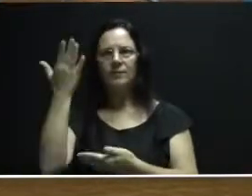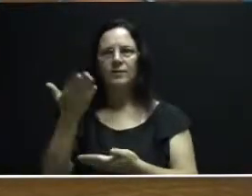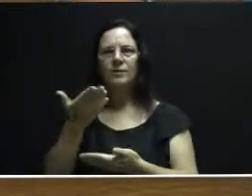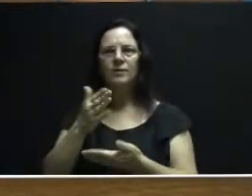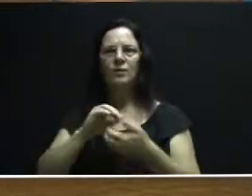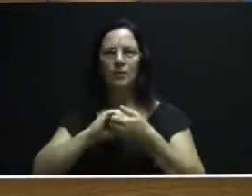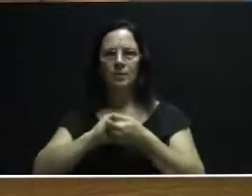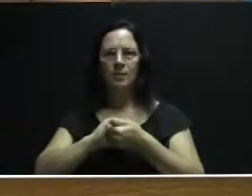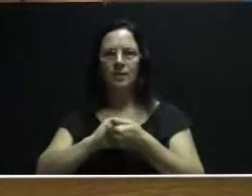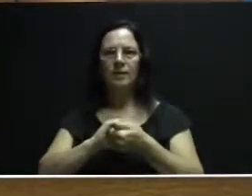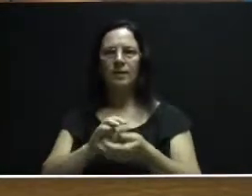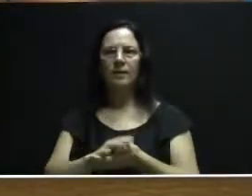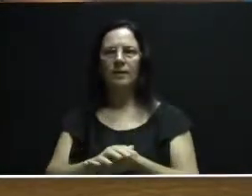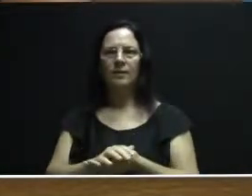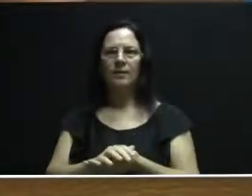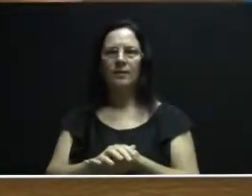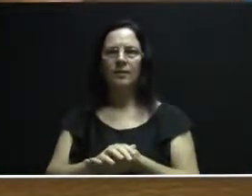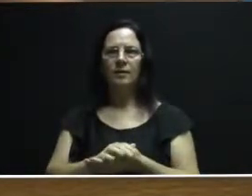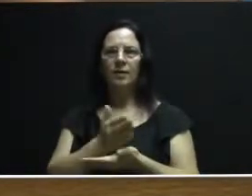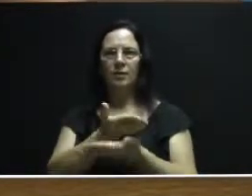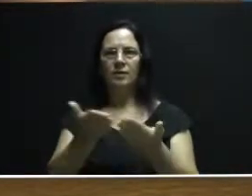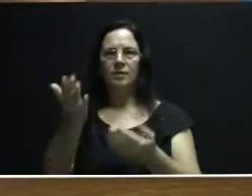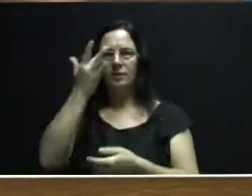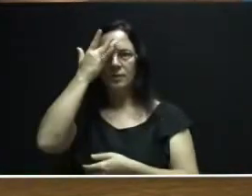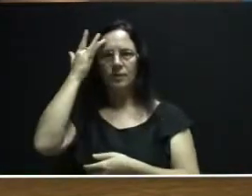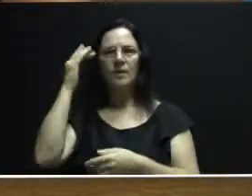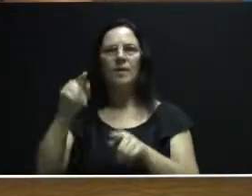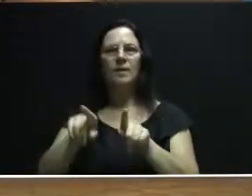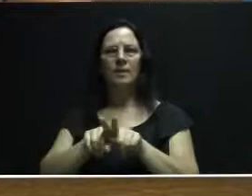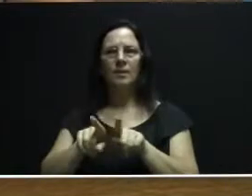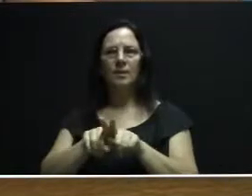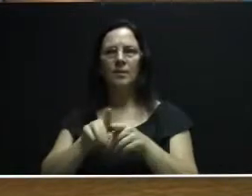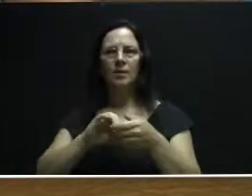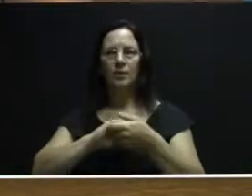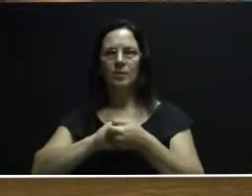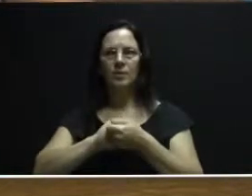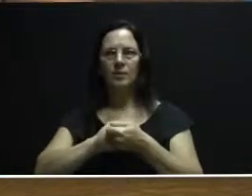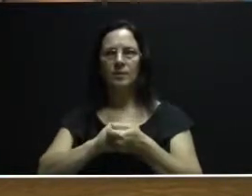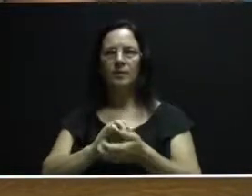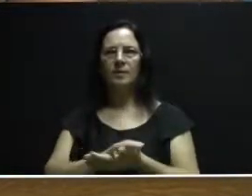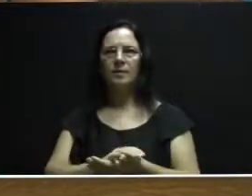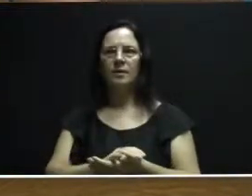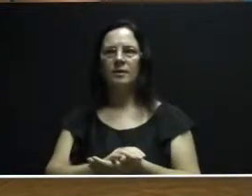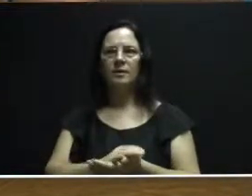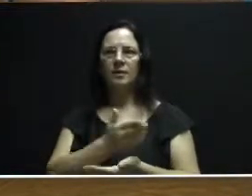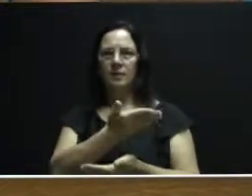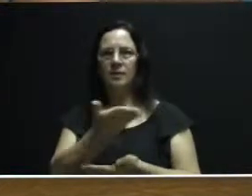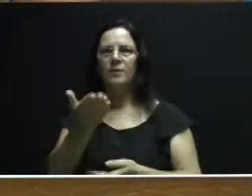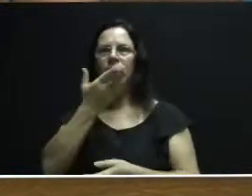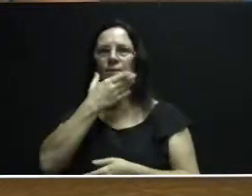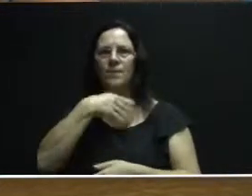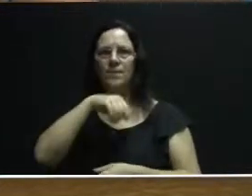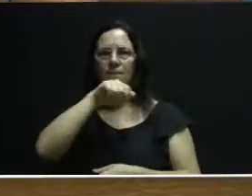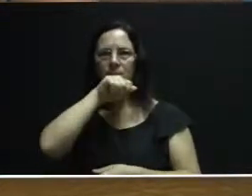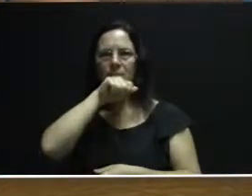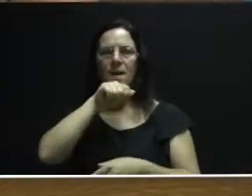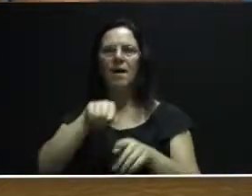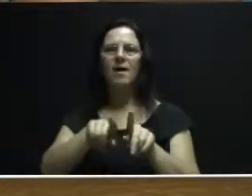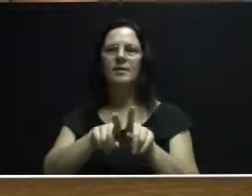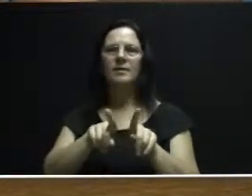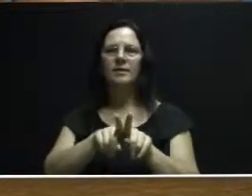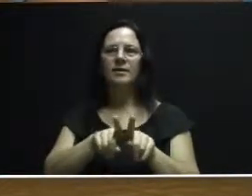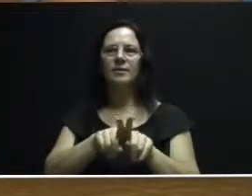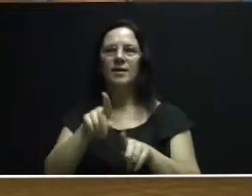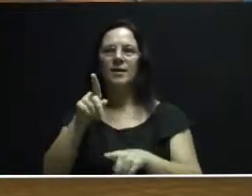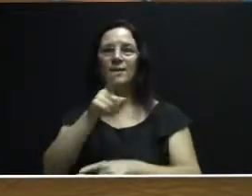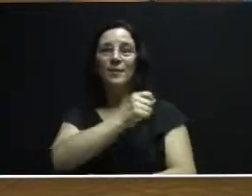Guedes. Agradecer às autoridades presentes, ao público, aos alunos e os pais dos alunos do professor Guedes, aí, que